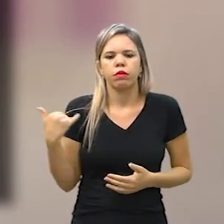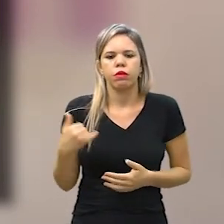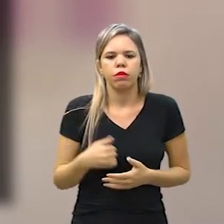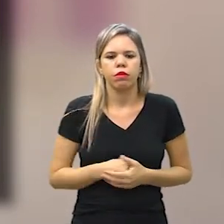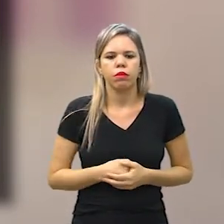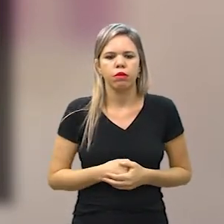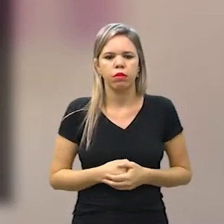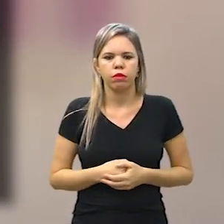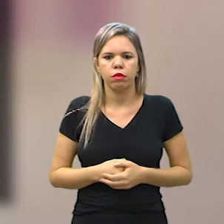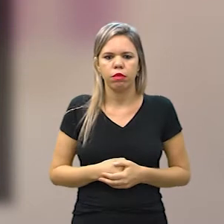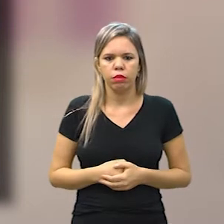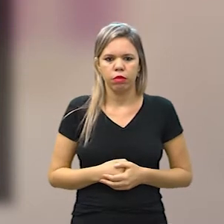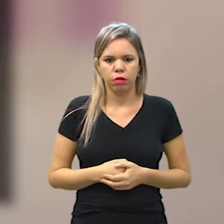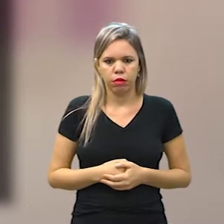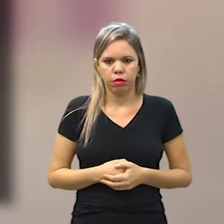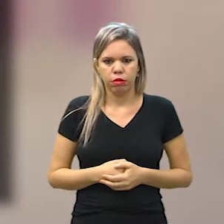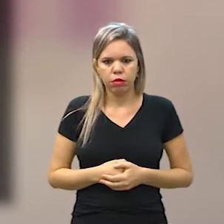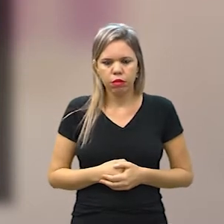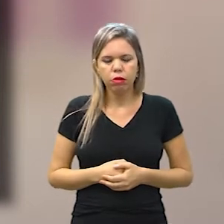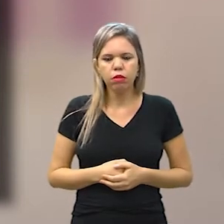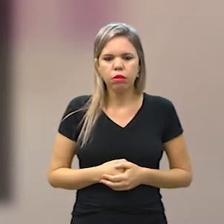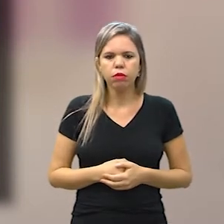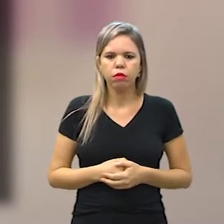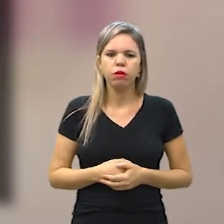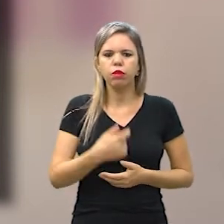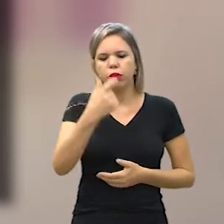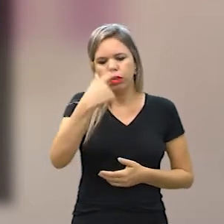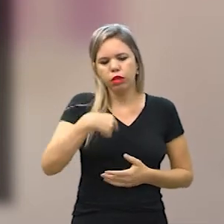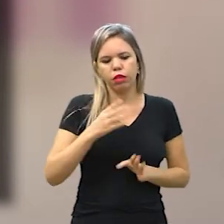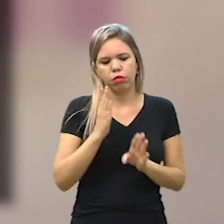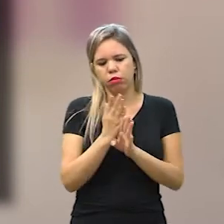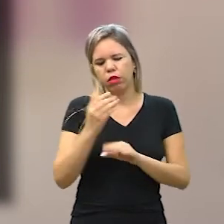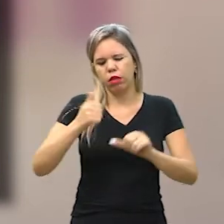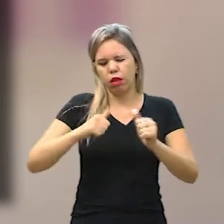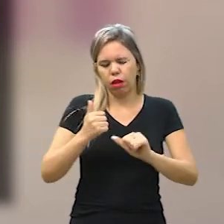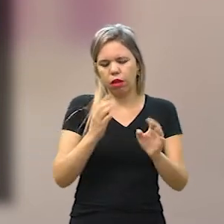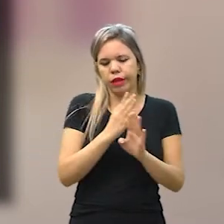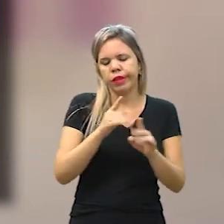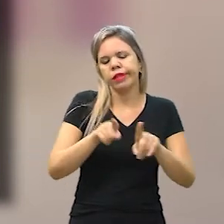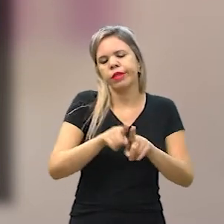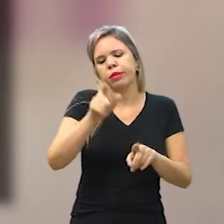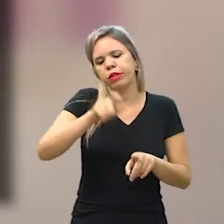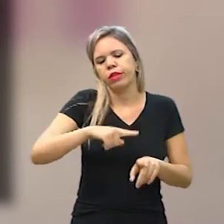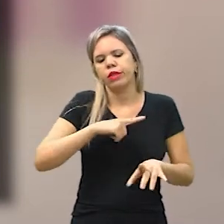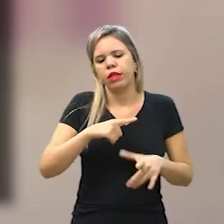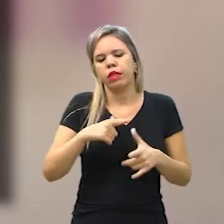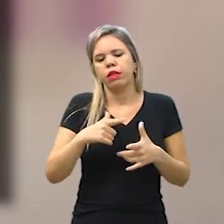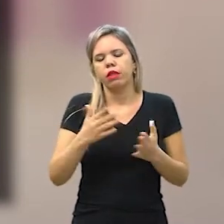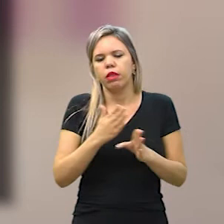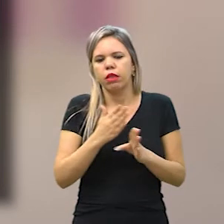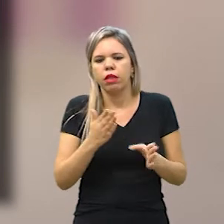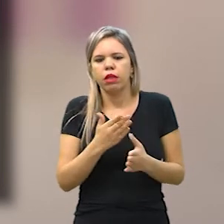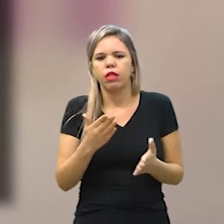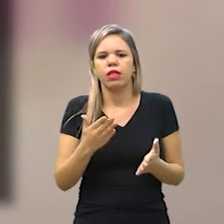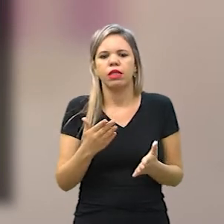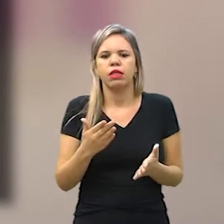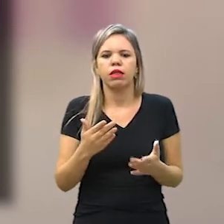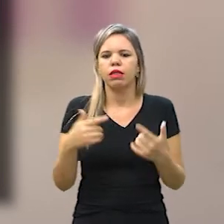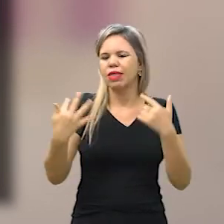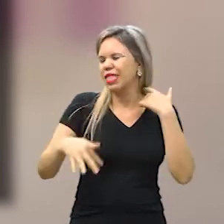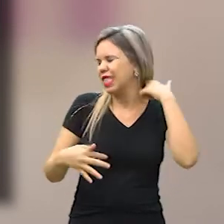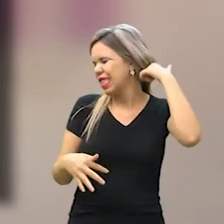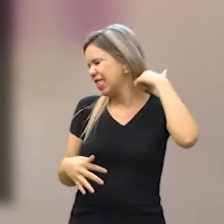etária, você enquadra, né, os sinais e sintomas que aquela pessoa tem. E geralmente são rigidez